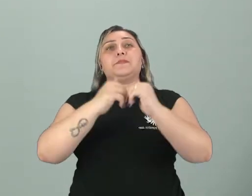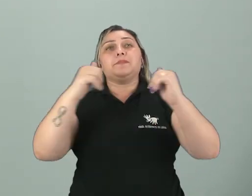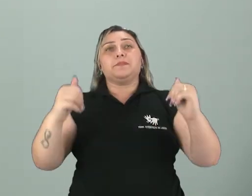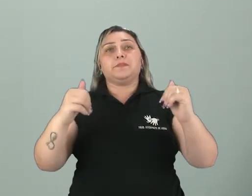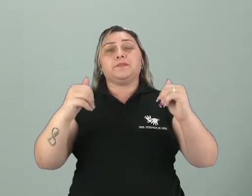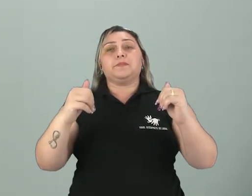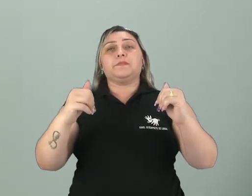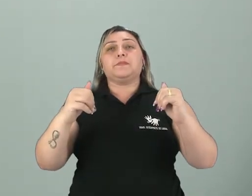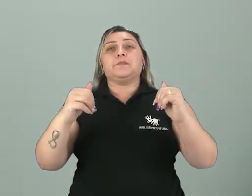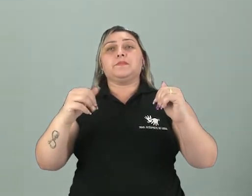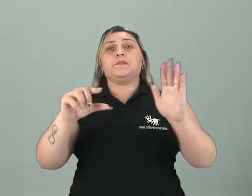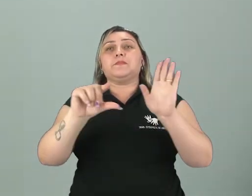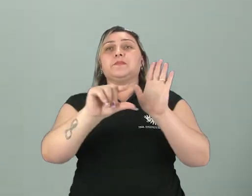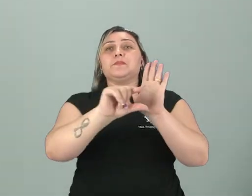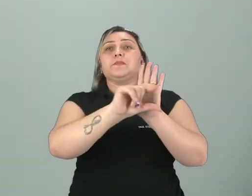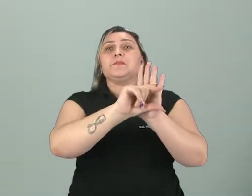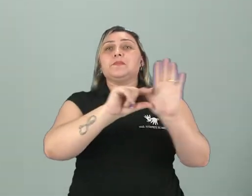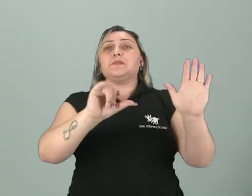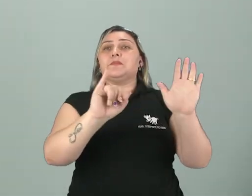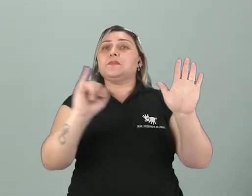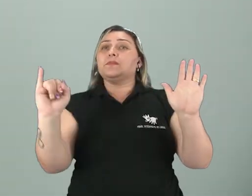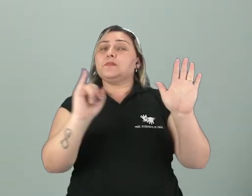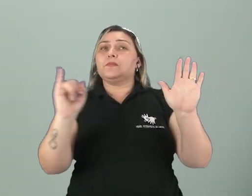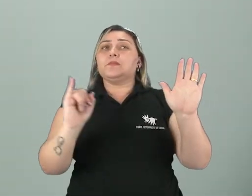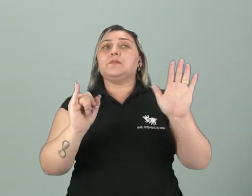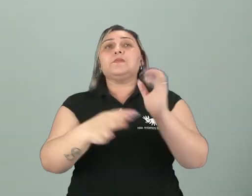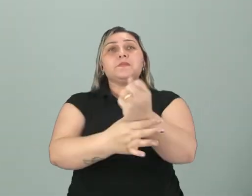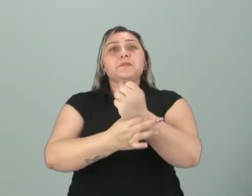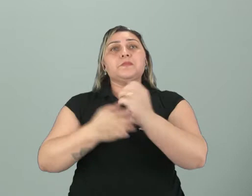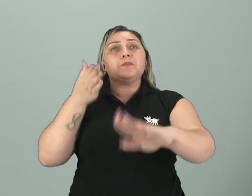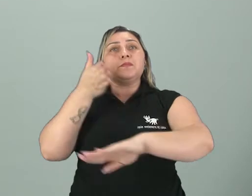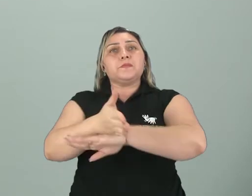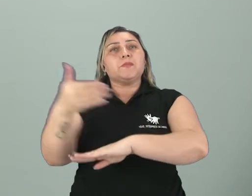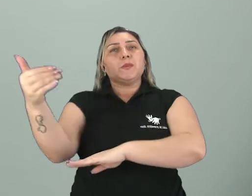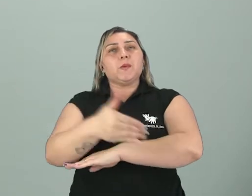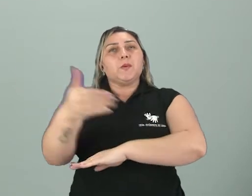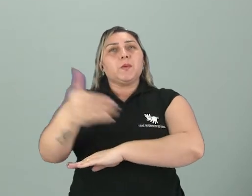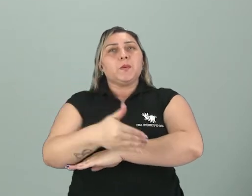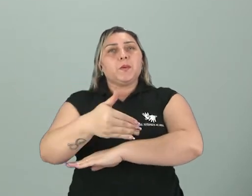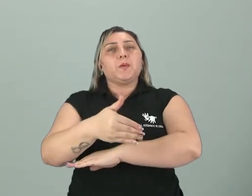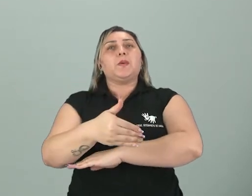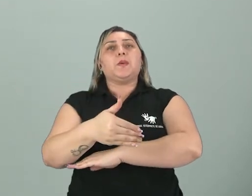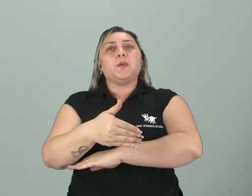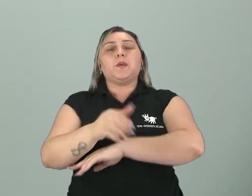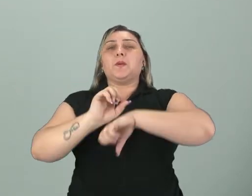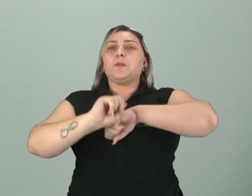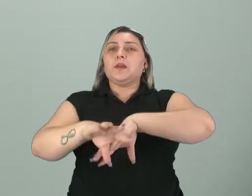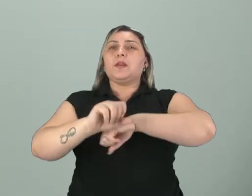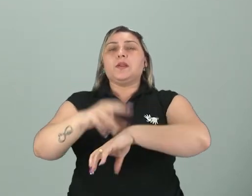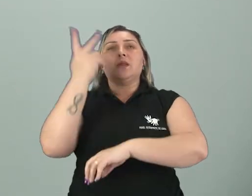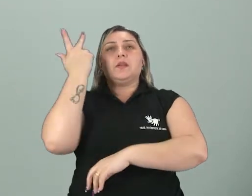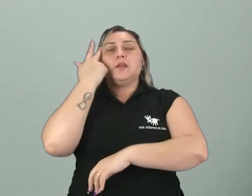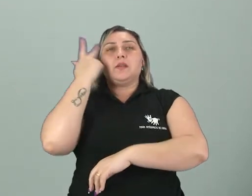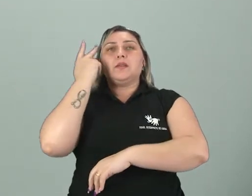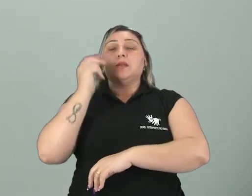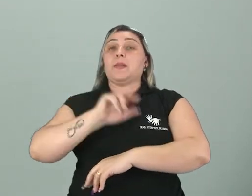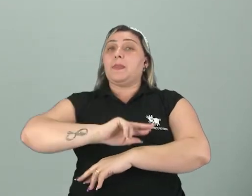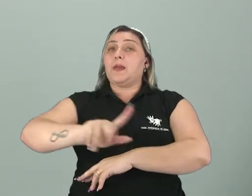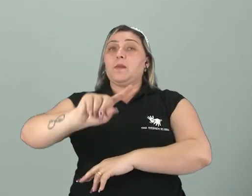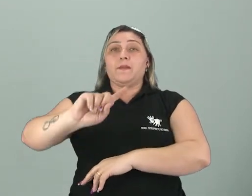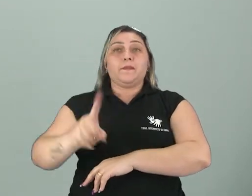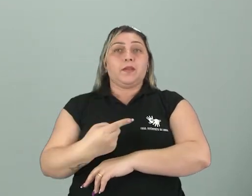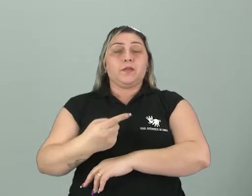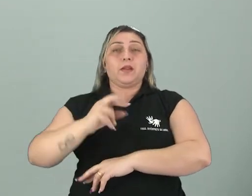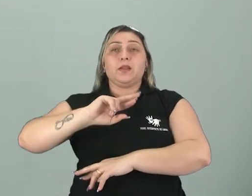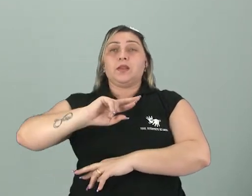os incisos. Olha só, primeiro, garantia de acesso e frequência obrigatória ao ensino regular. Não é uma